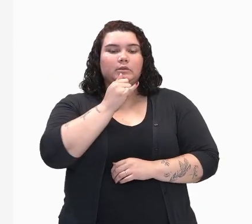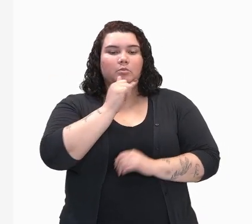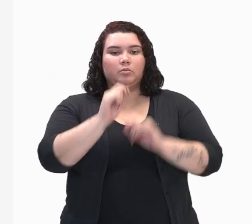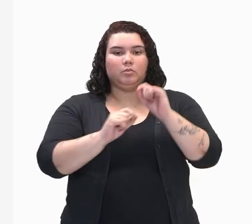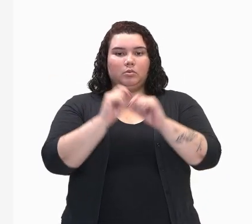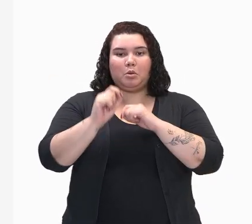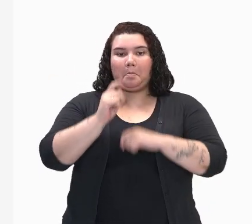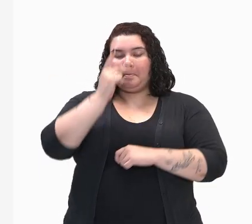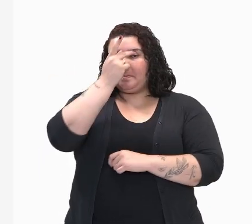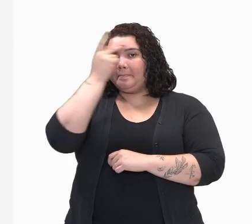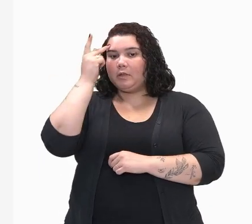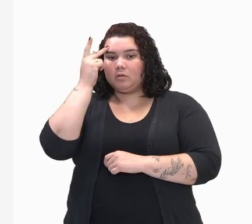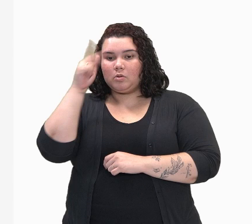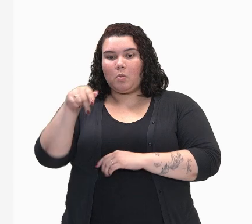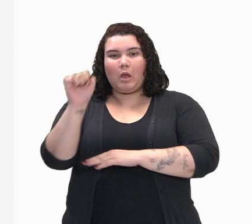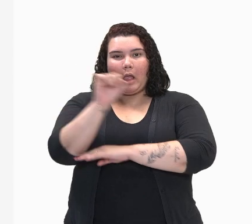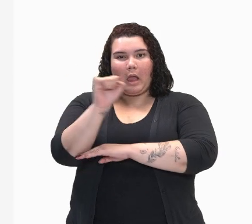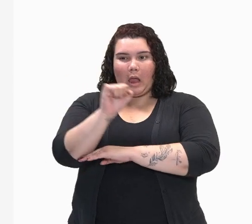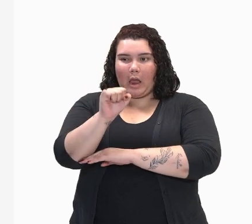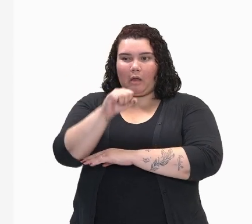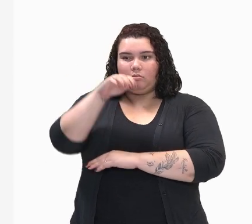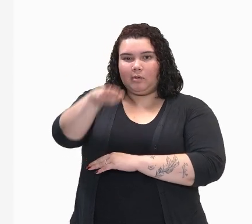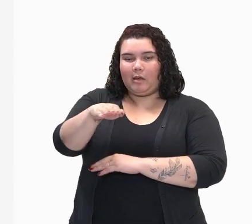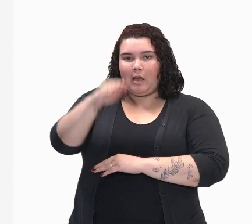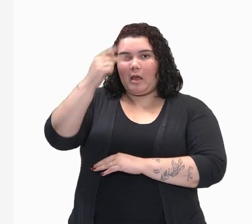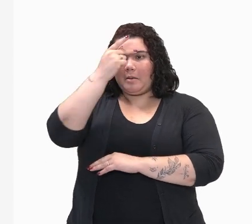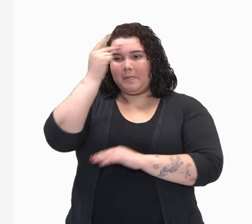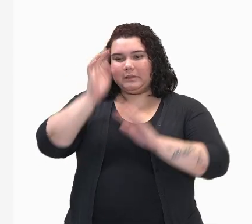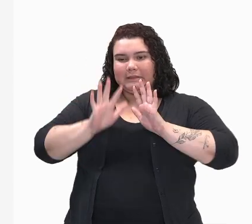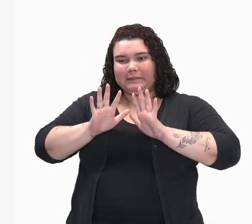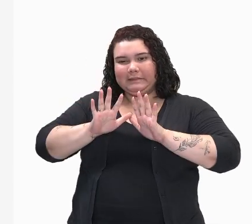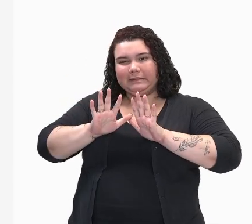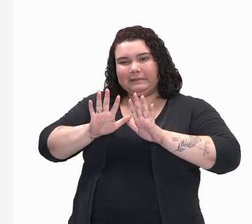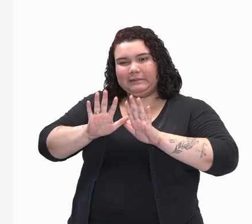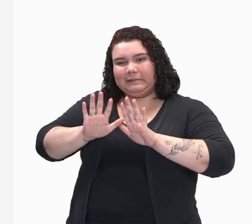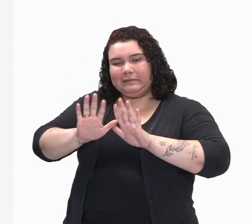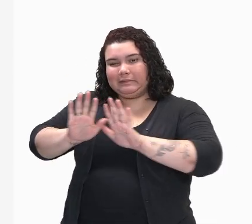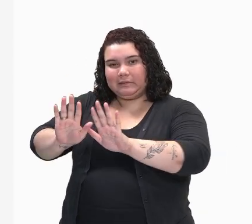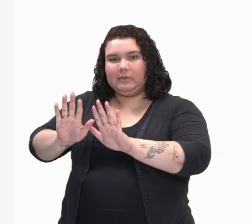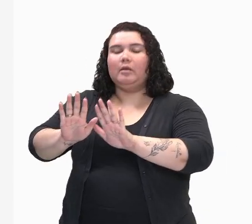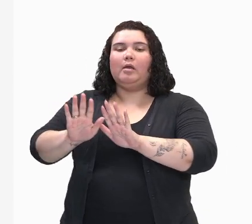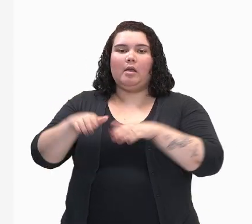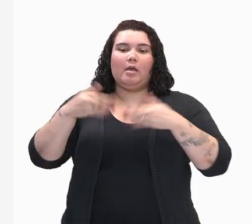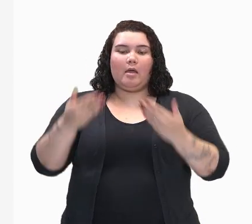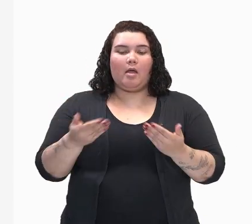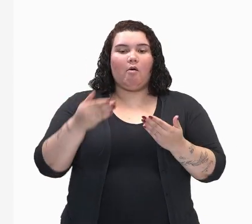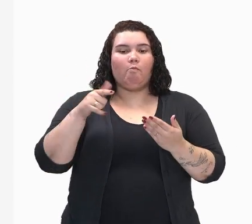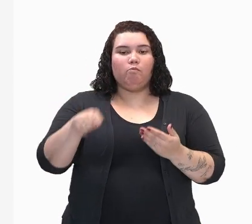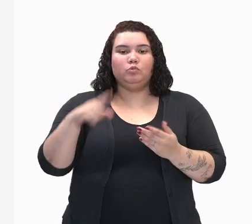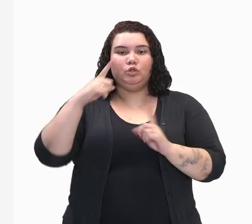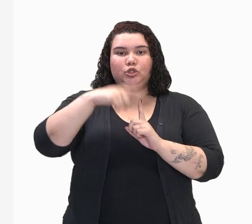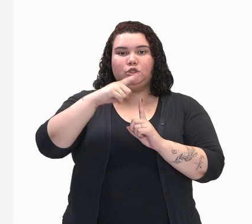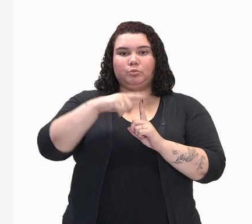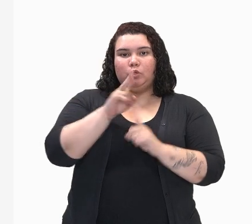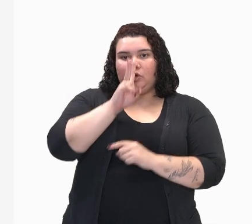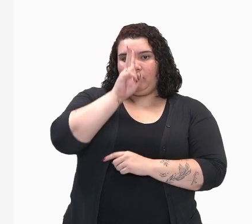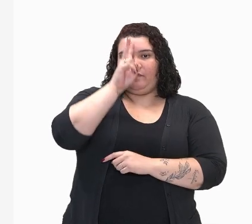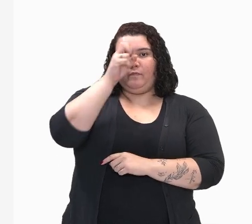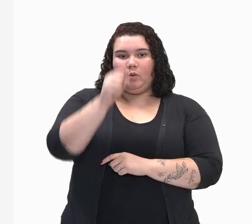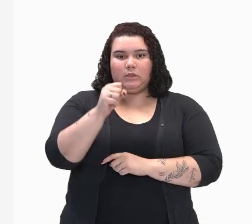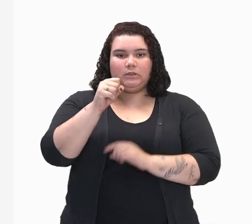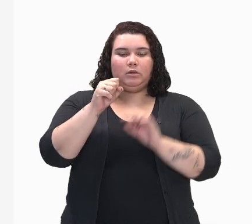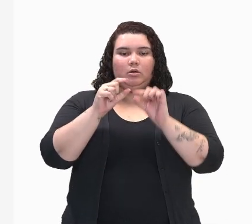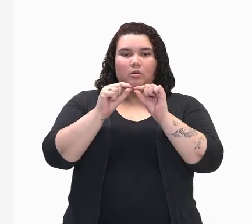pessoa empurrando esse automóvel e ele está exercendo uma força horizontal, olha só, tem uma intensidade, porque ele